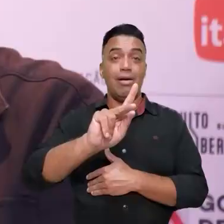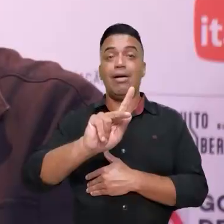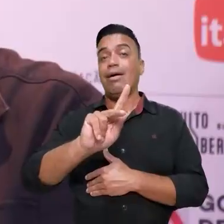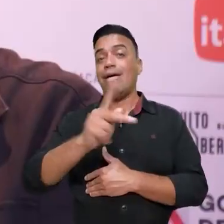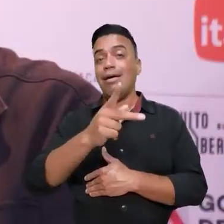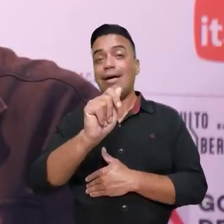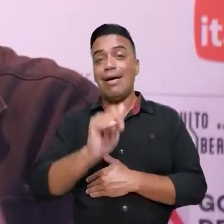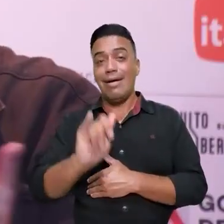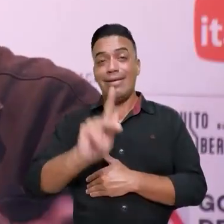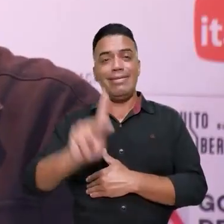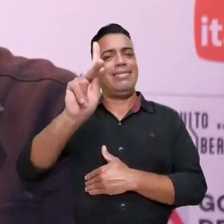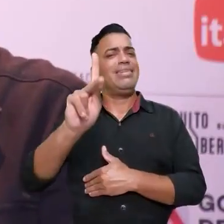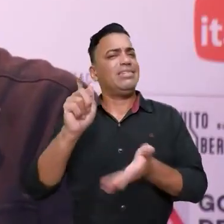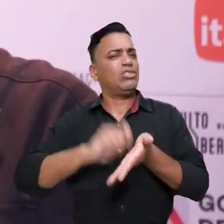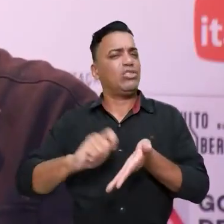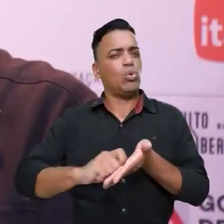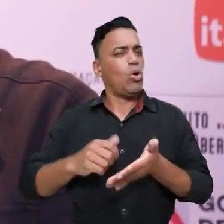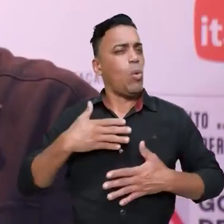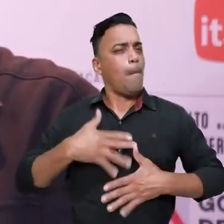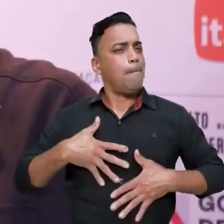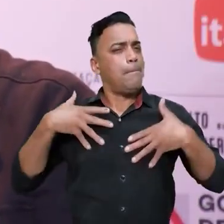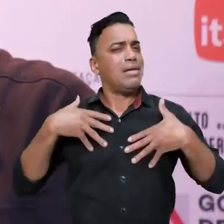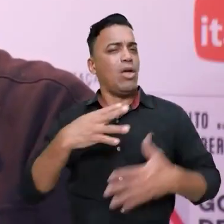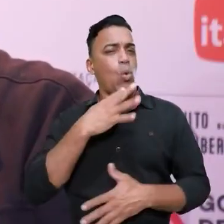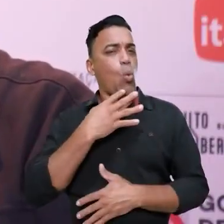escritor, eu tive o prazer de conhecê-lo